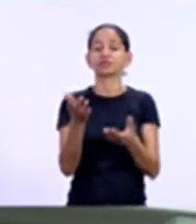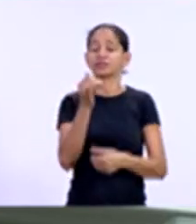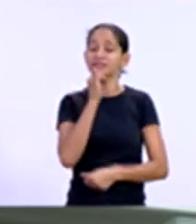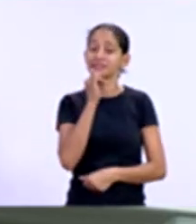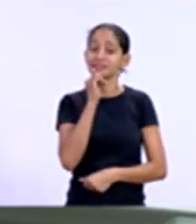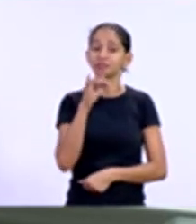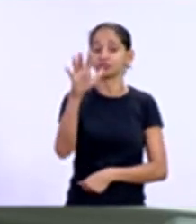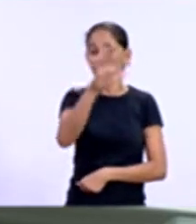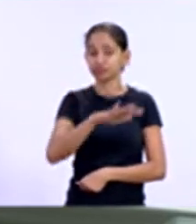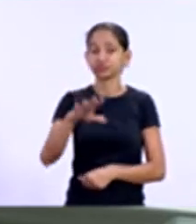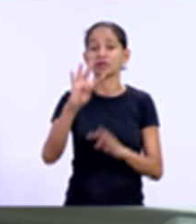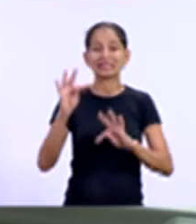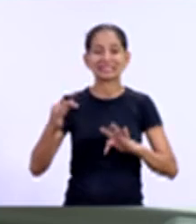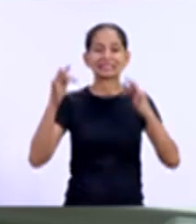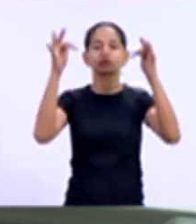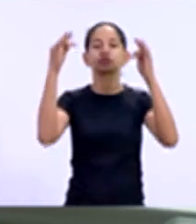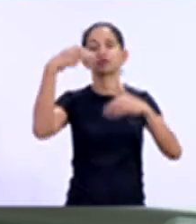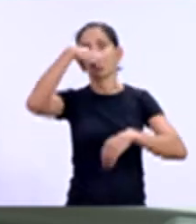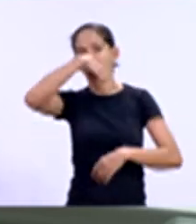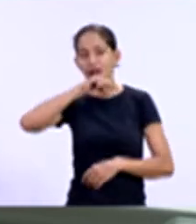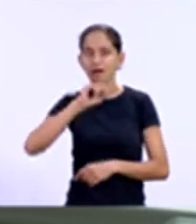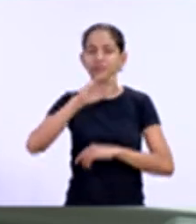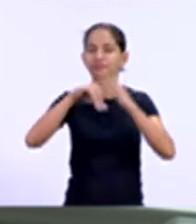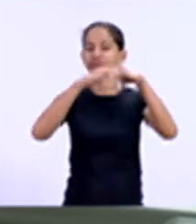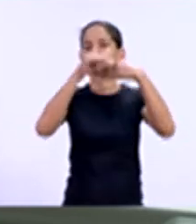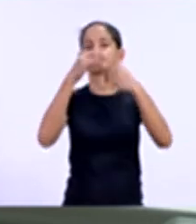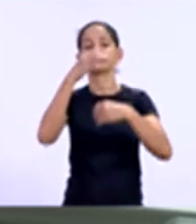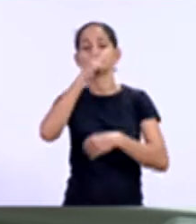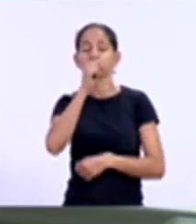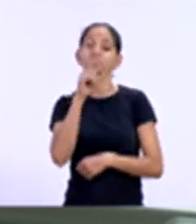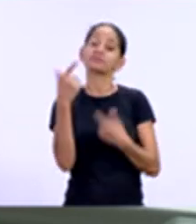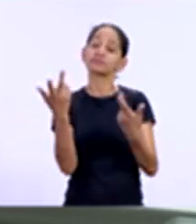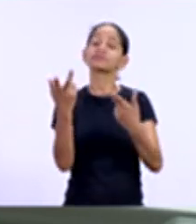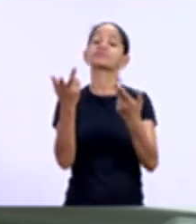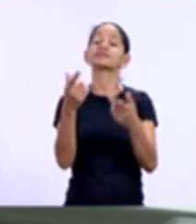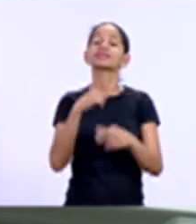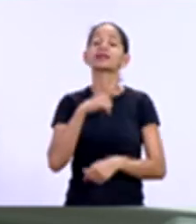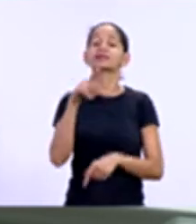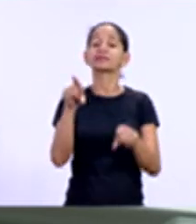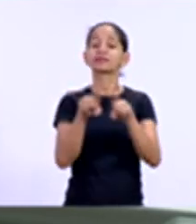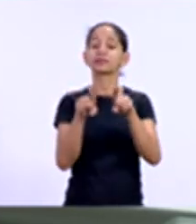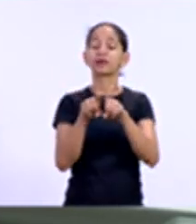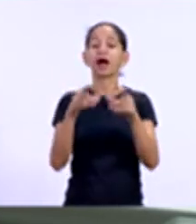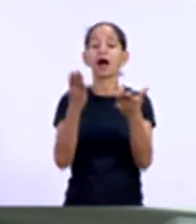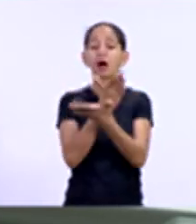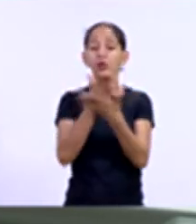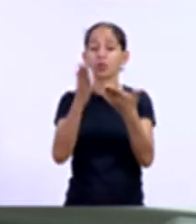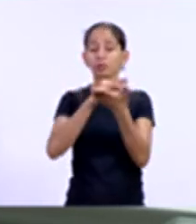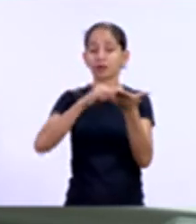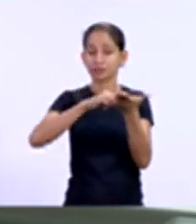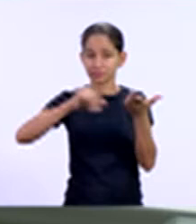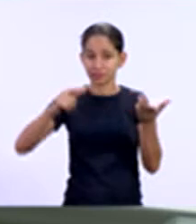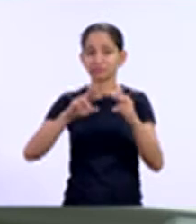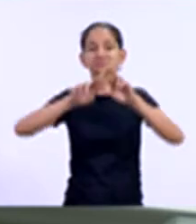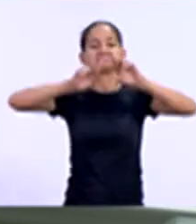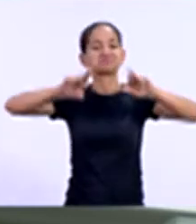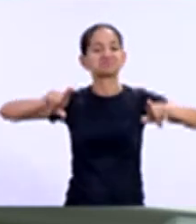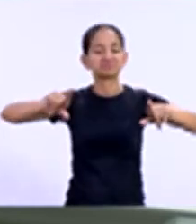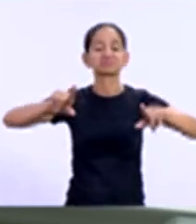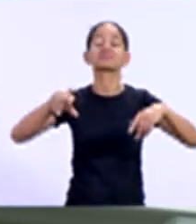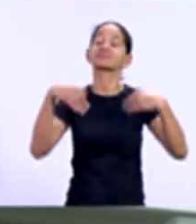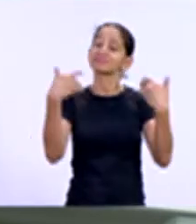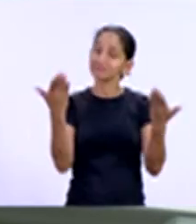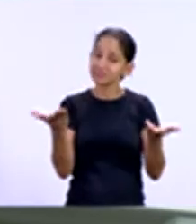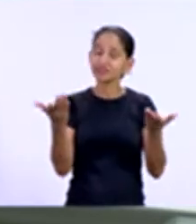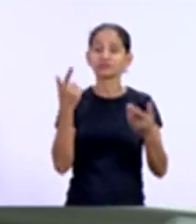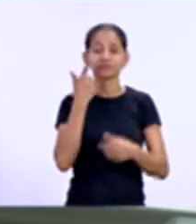dessas tecnologias, do emprego dessas mídias e ferramentas, é que nós temos metodologias de EAD diferenciadas. E aí a